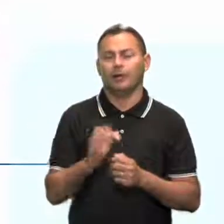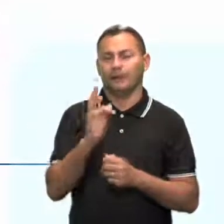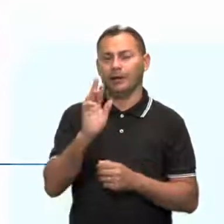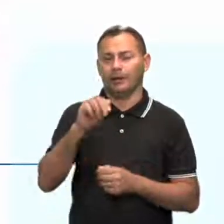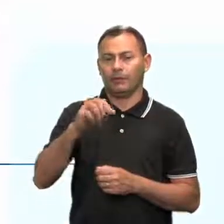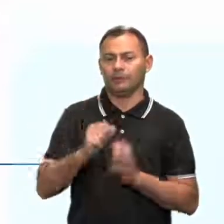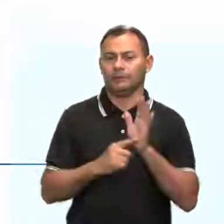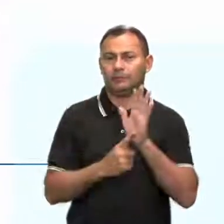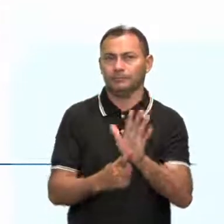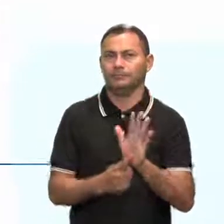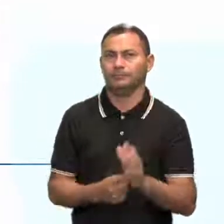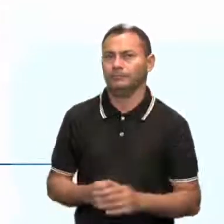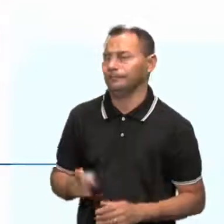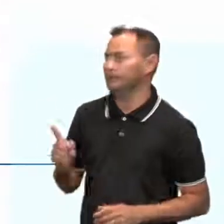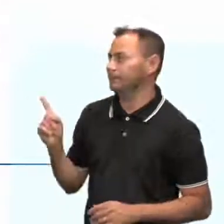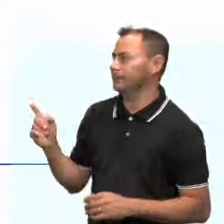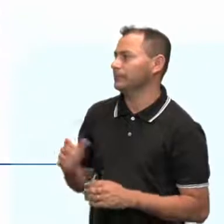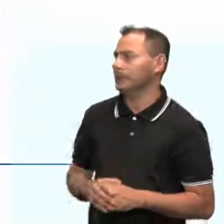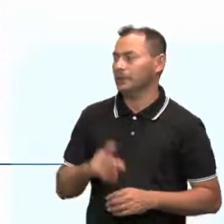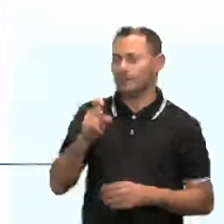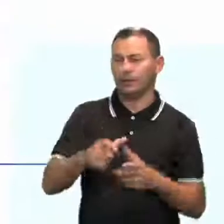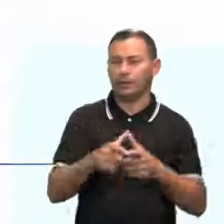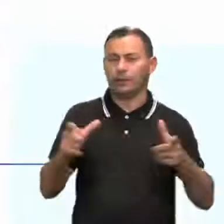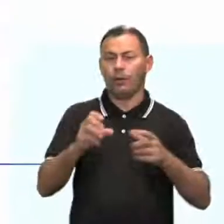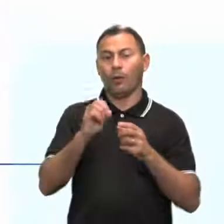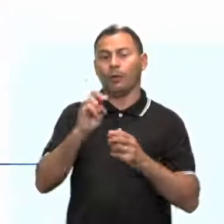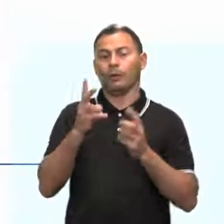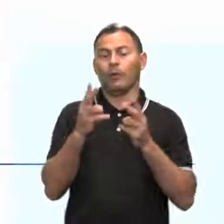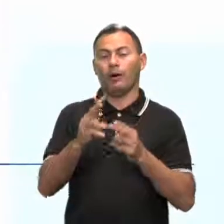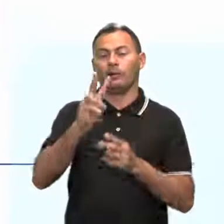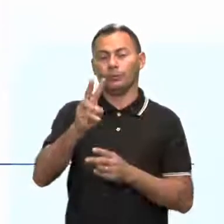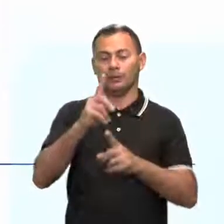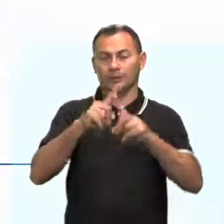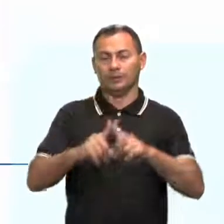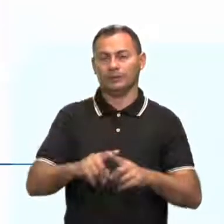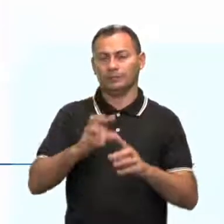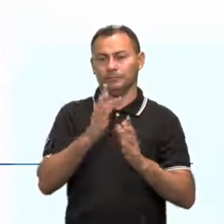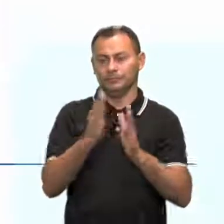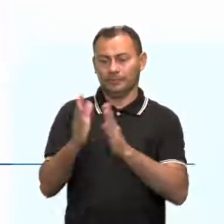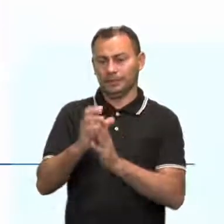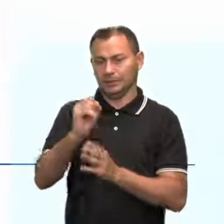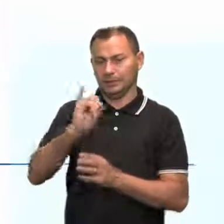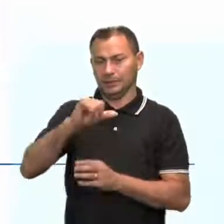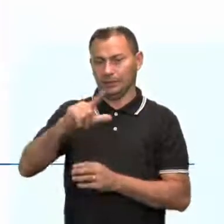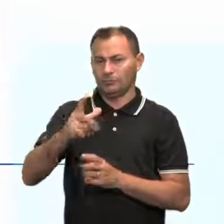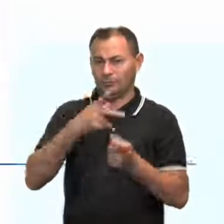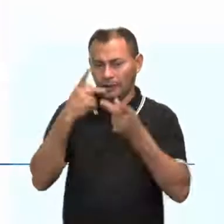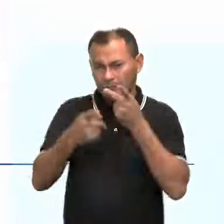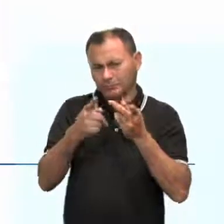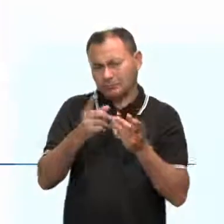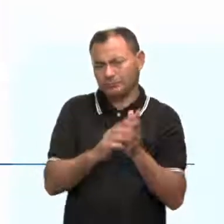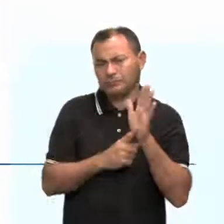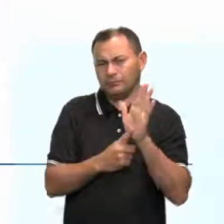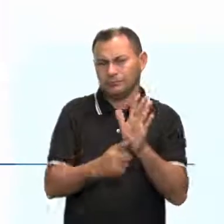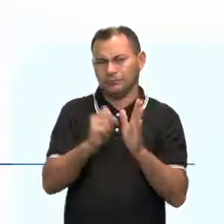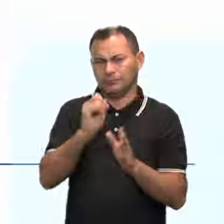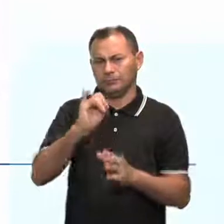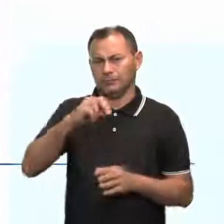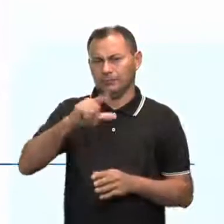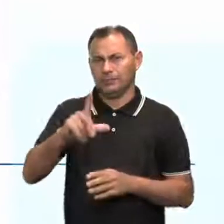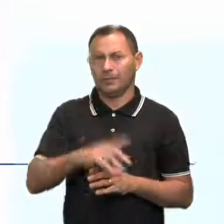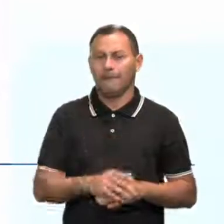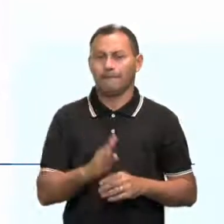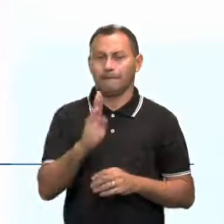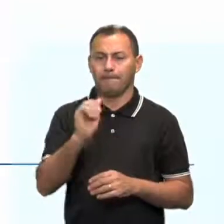frequência de amostragem seja maior ou igual a 2 vezes a frequência do sinal. Digamos que você está mostrando um sinal